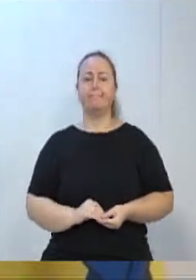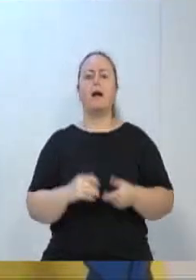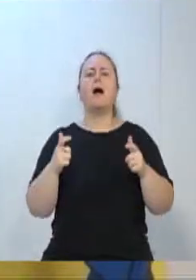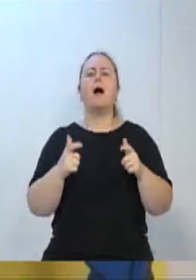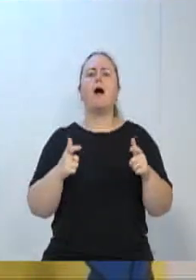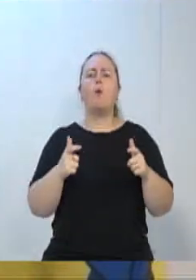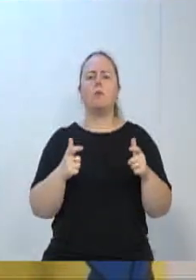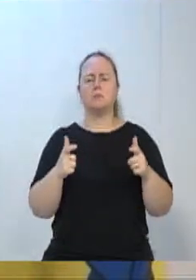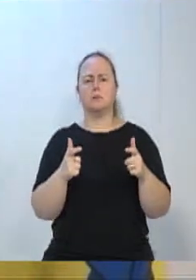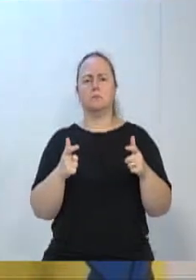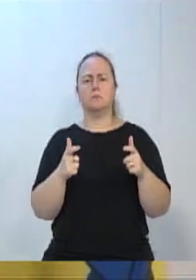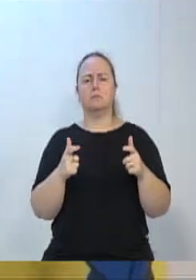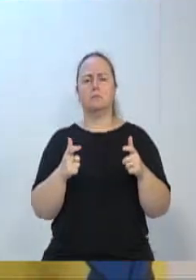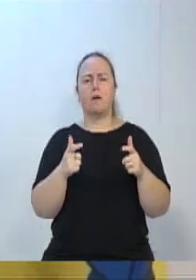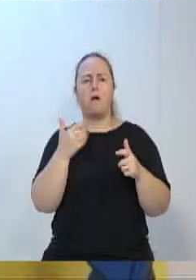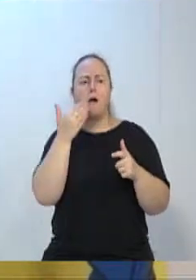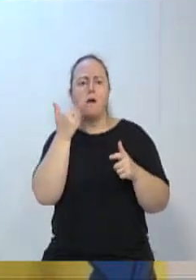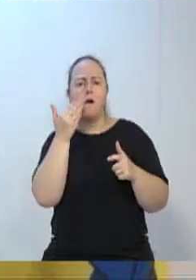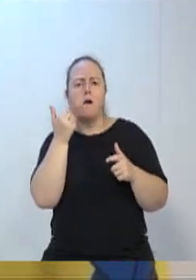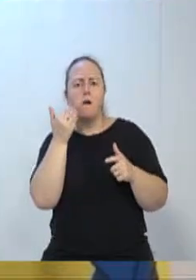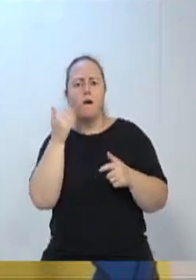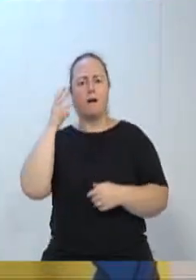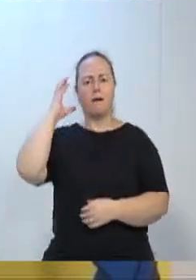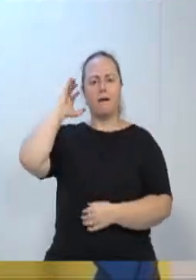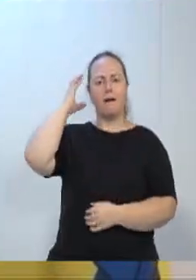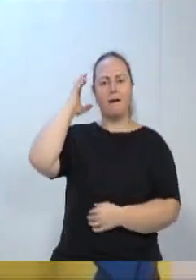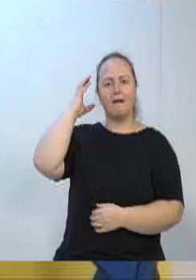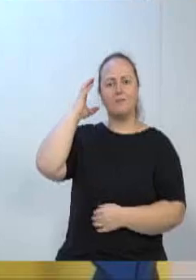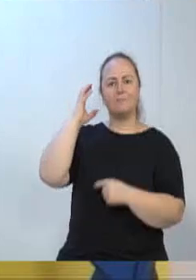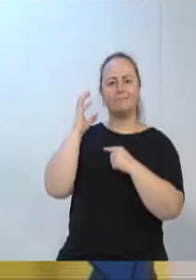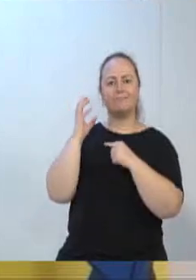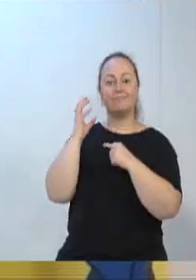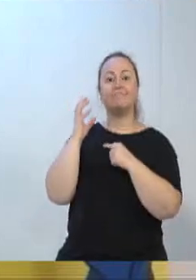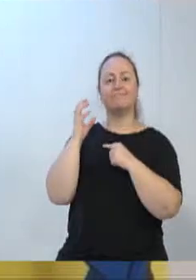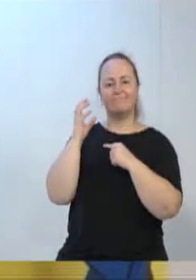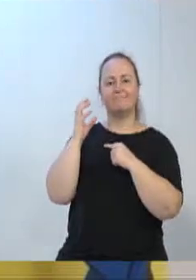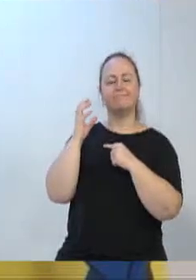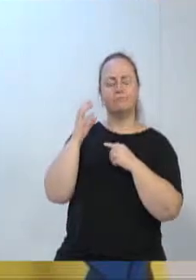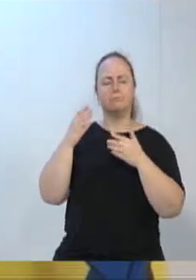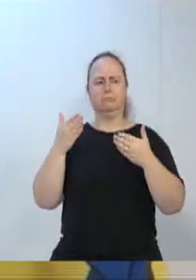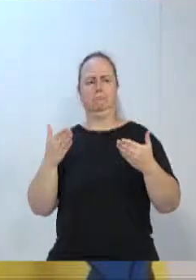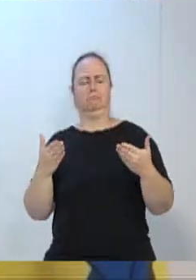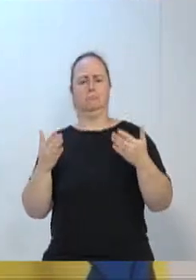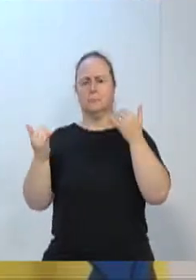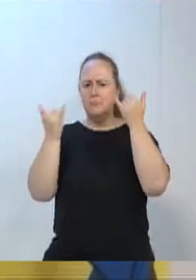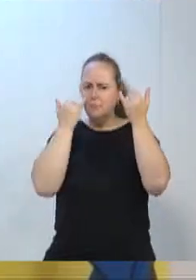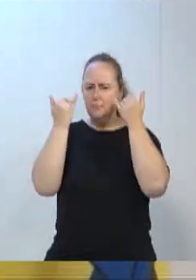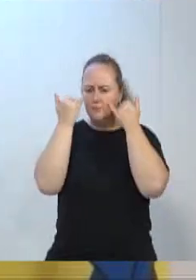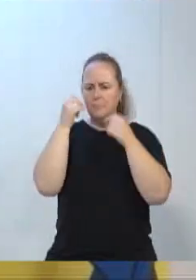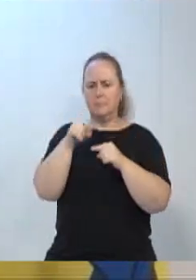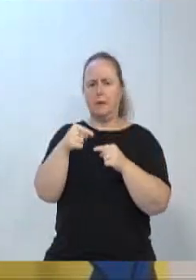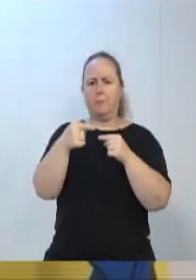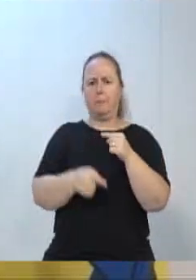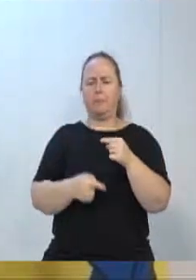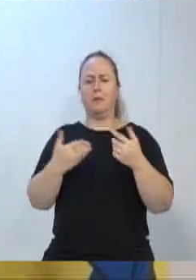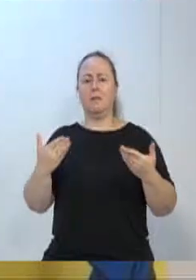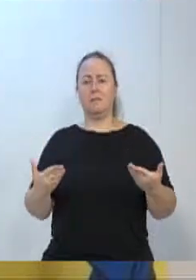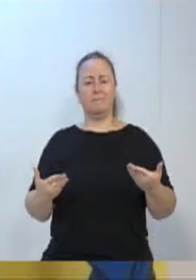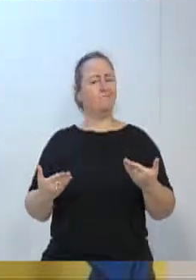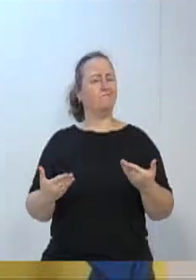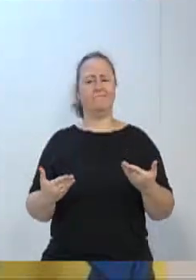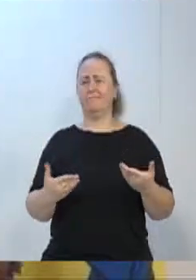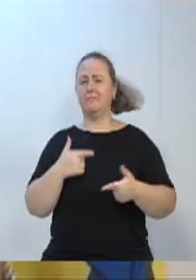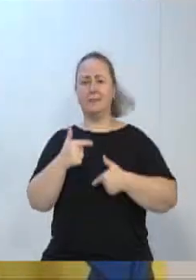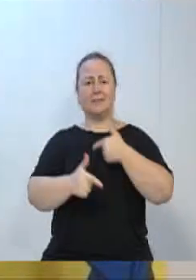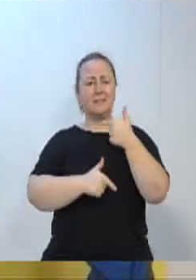rádio, se atualizam nos meios de comunicação. E aí, chega essa informação, descaracteriza todo o trabalho